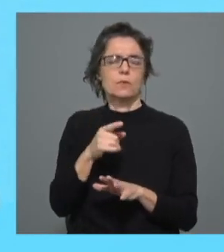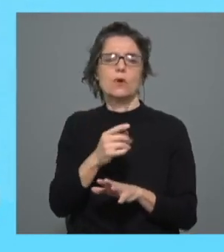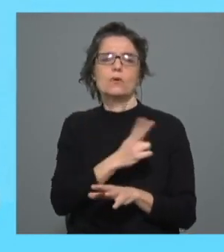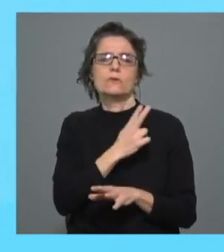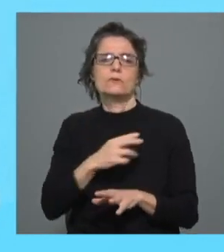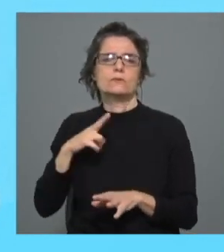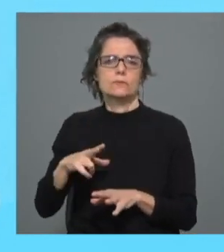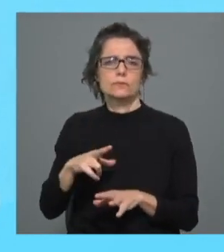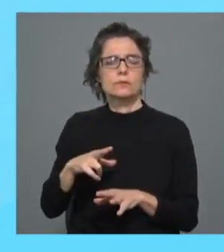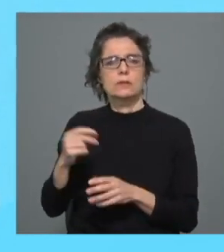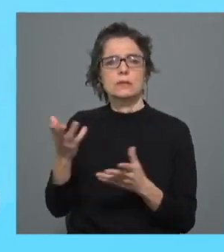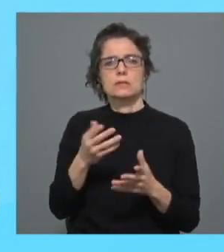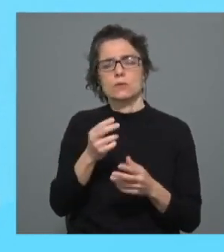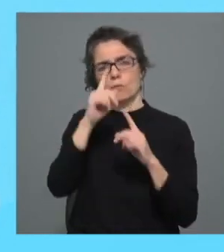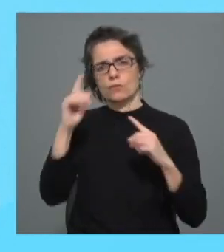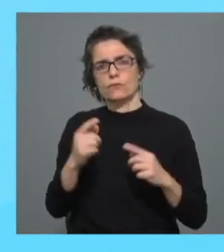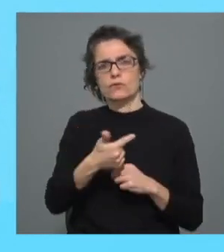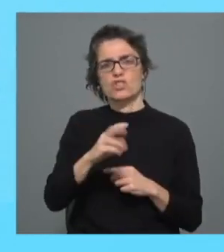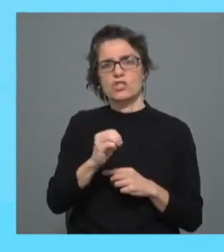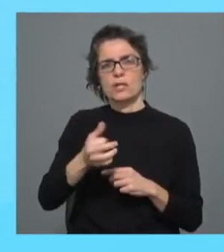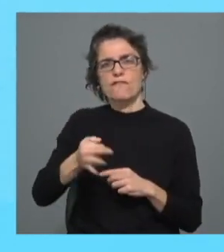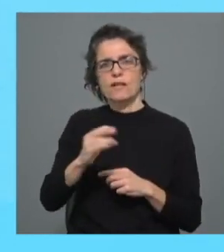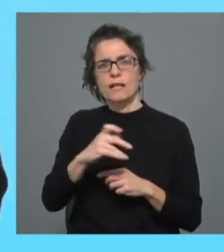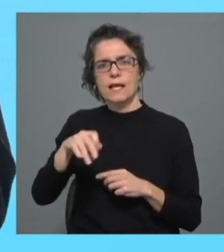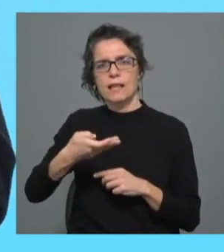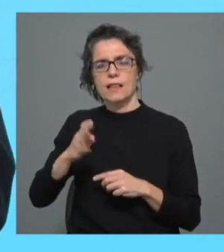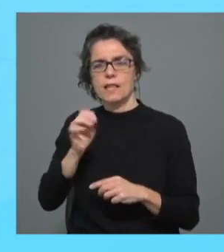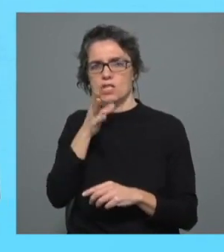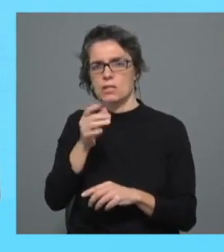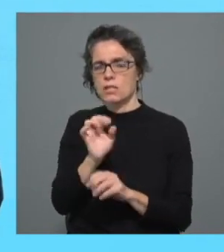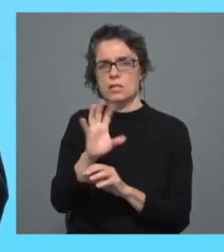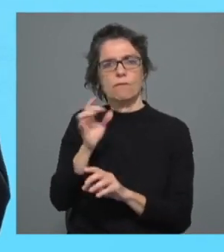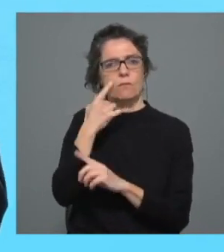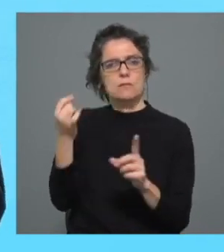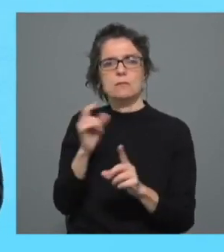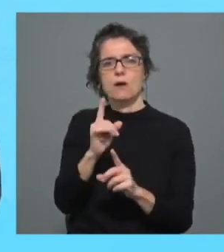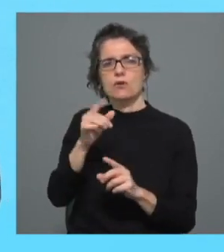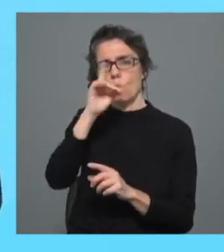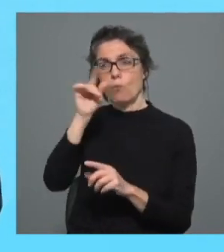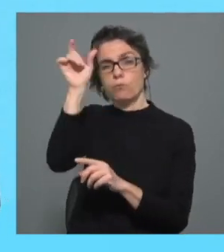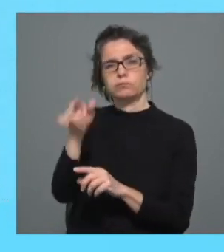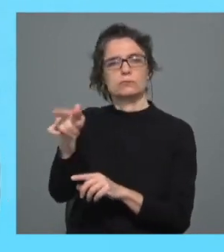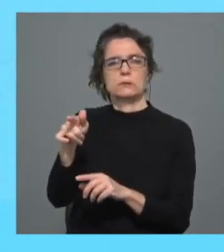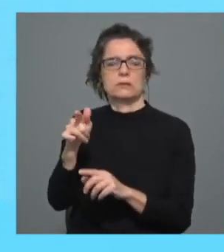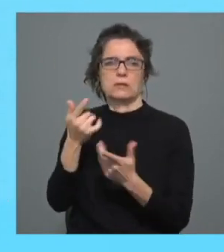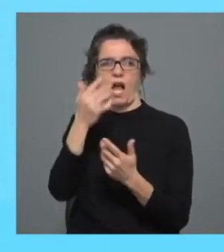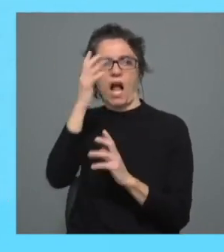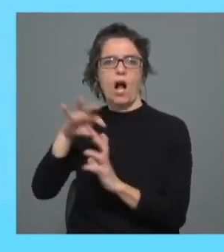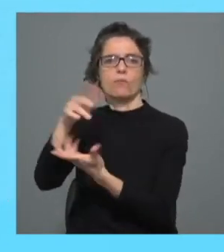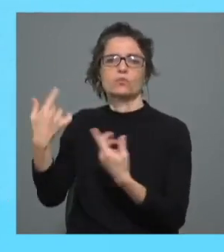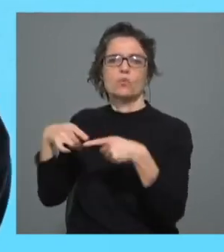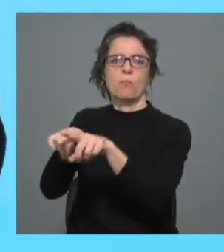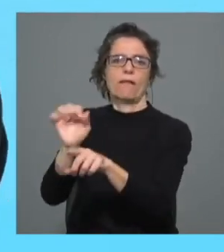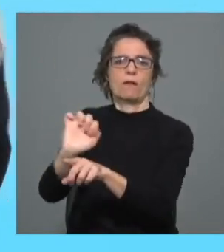o professor Teixeira Fernandes, disse com muita justeza, de uma forma muito simples, que o Sr. Putin vivia num mundo paralelo. Eu não sei se é paralelo, porque